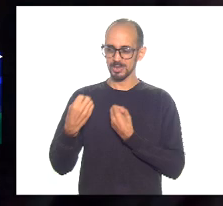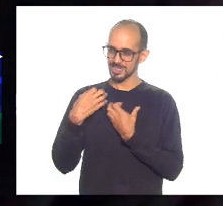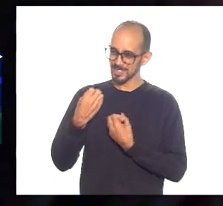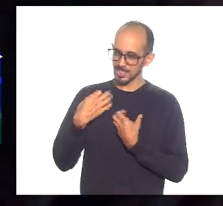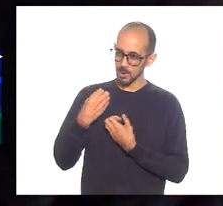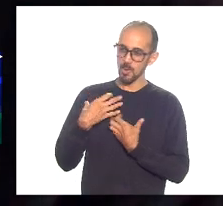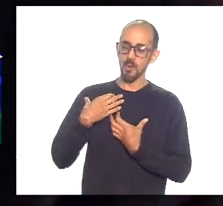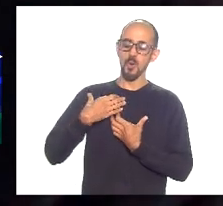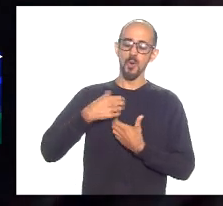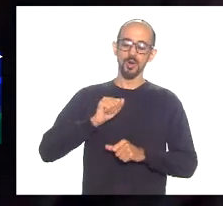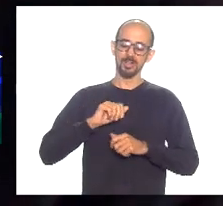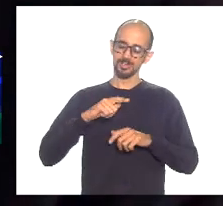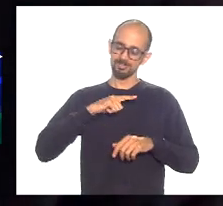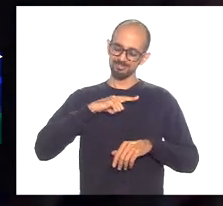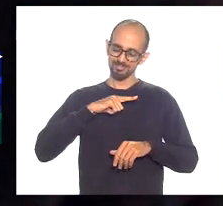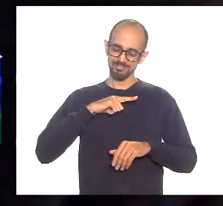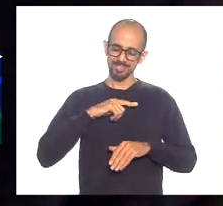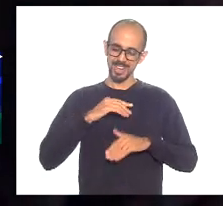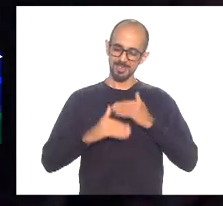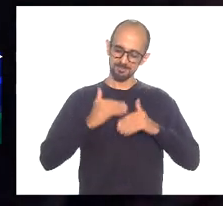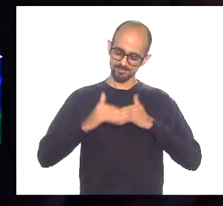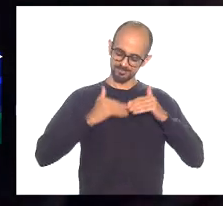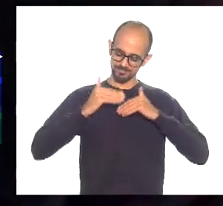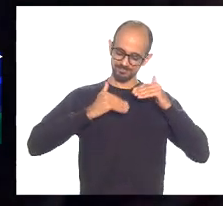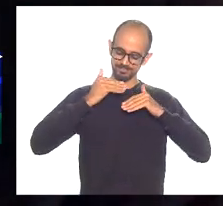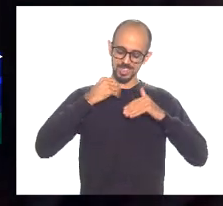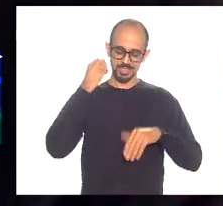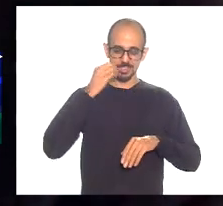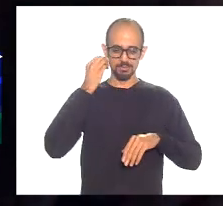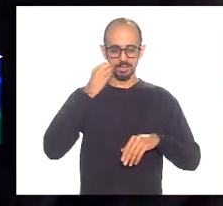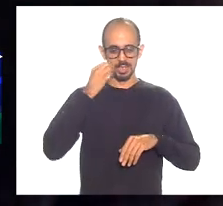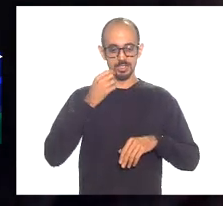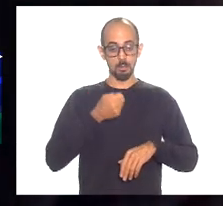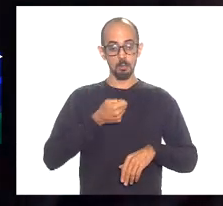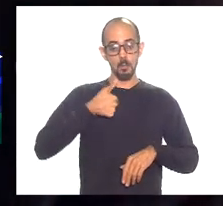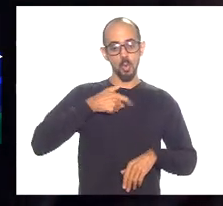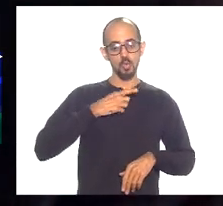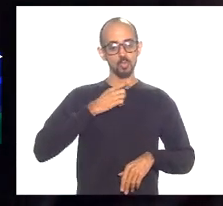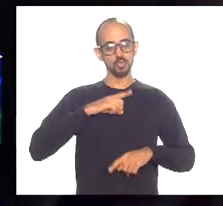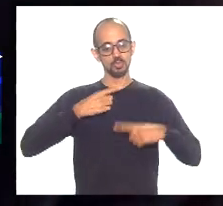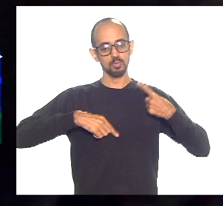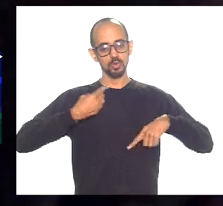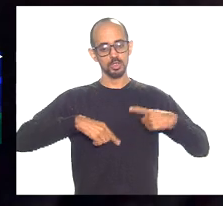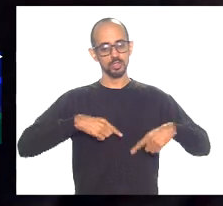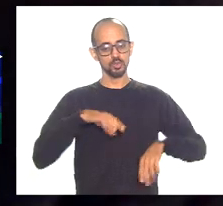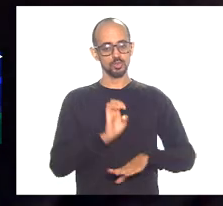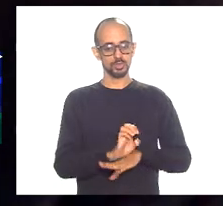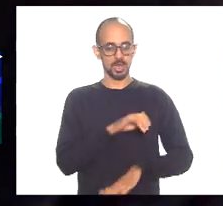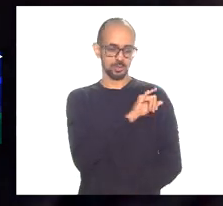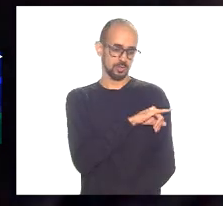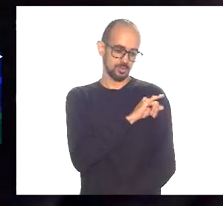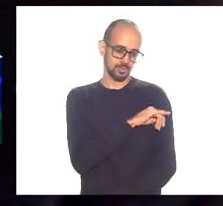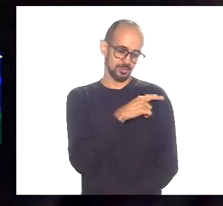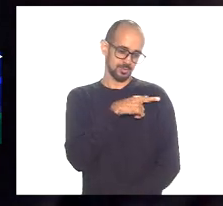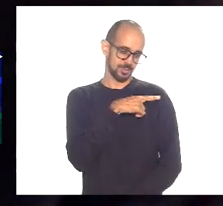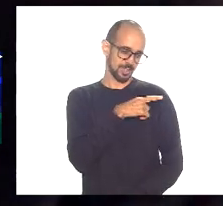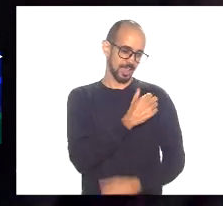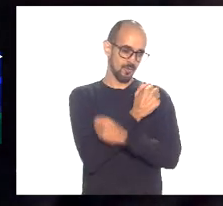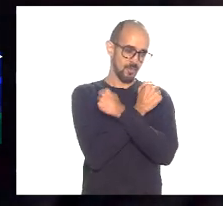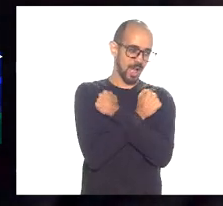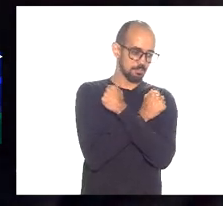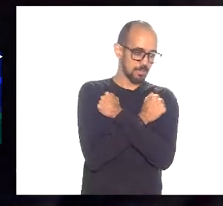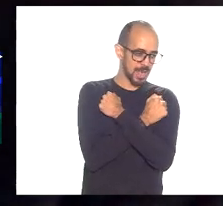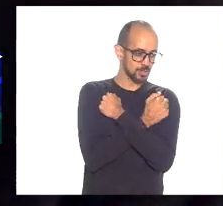tem um acordo e uma estrutura aqui poucos políticos no estado do Rio de Janeiro é conseguir atingir então Noel forte